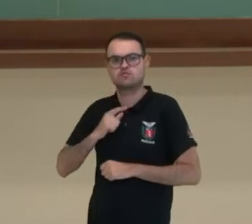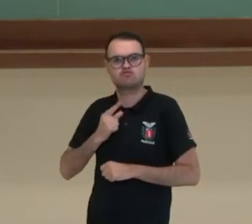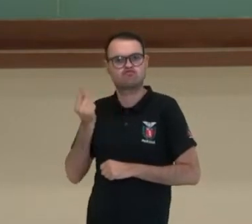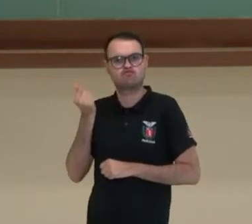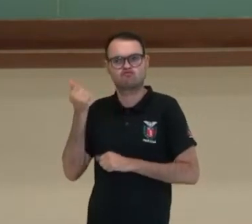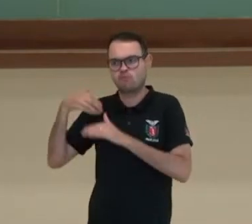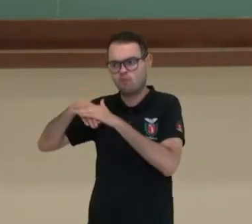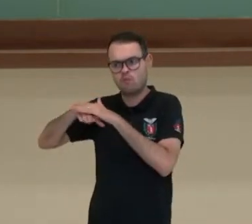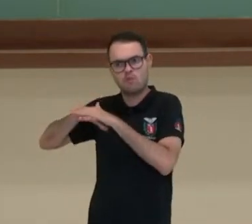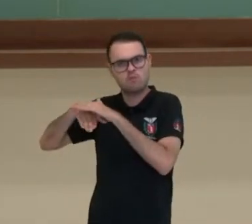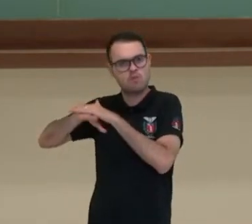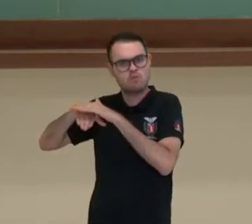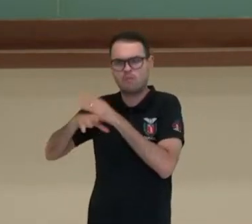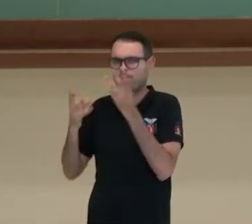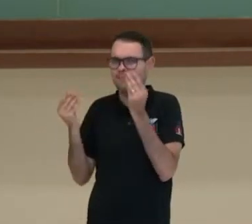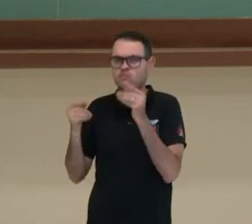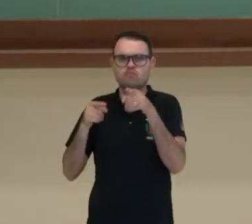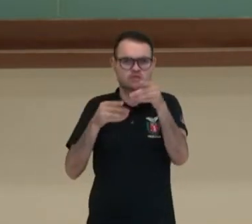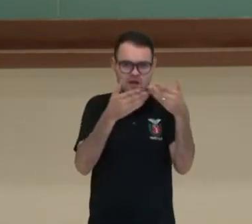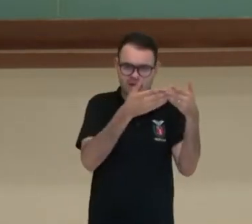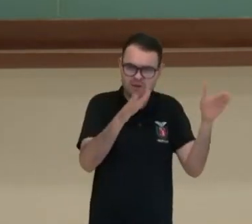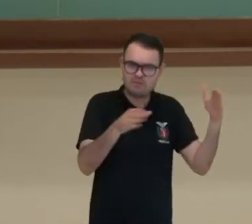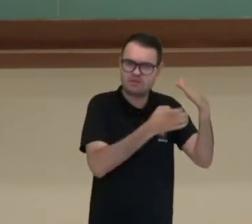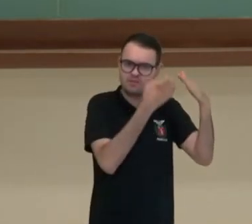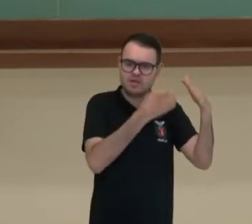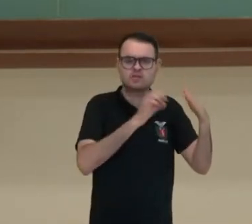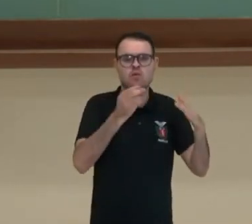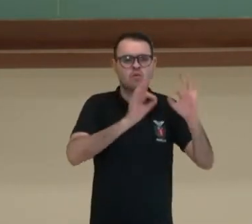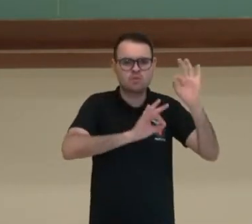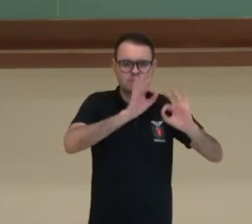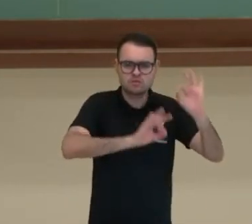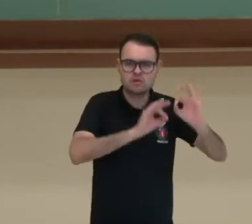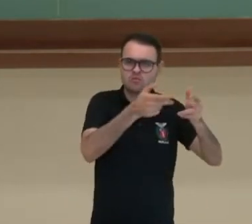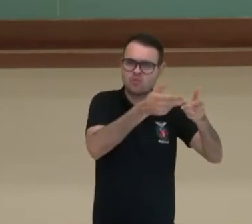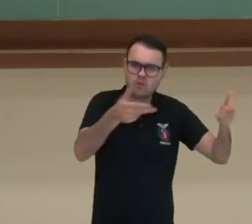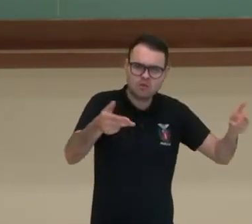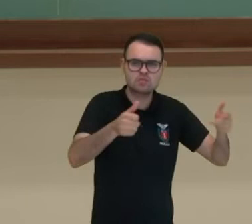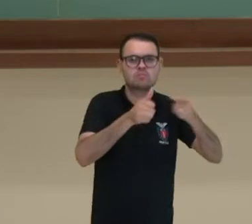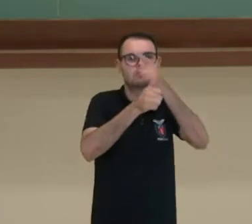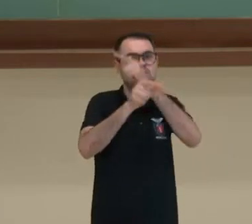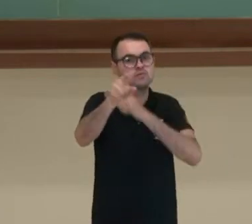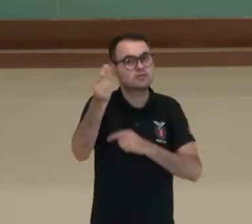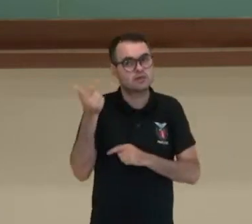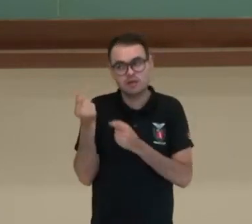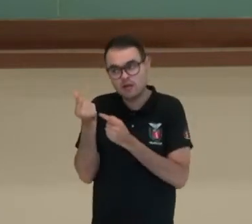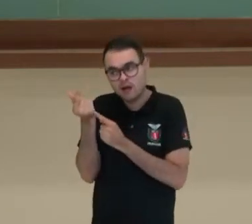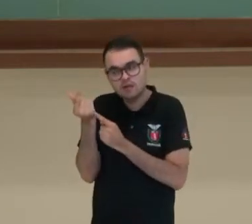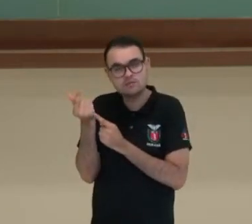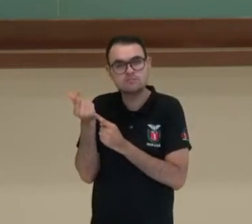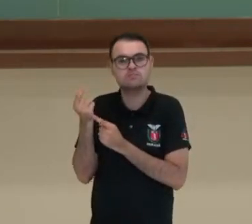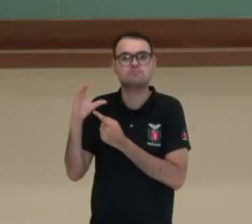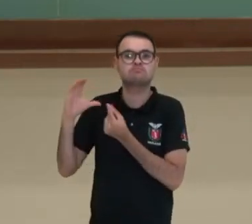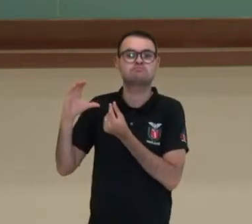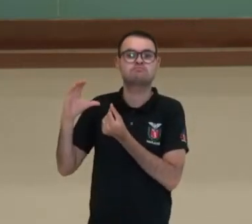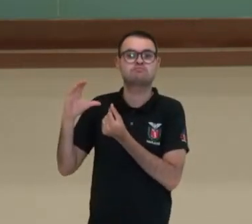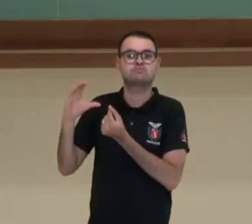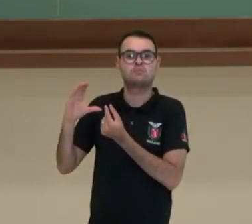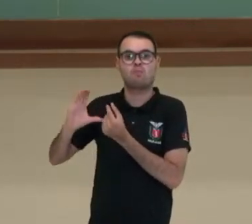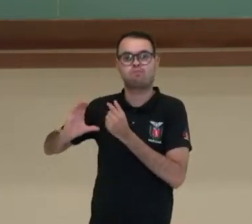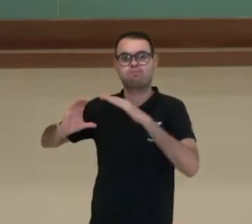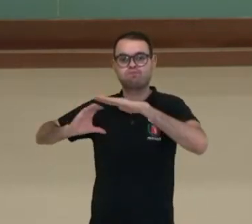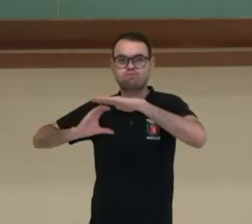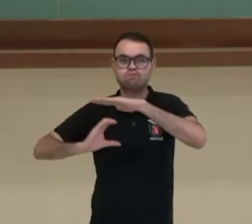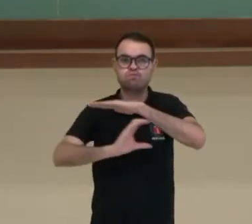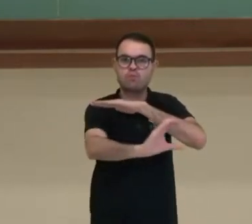toda vez que você vai abrir uma empresa ou tentar elaborar um negócio, a primeira coisa que você vai precisar é de capital. Você vai precisar de um dinheiro